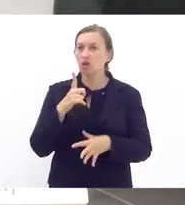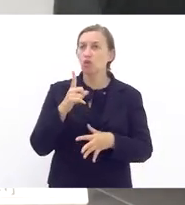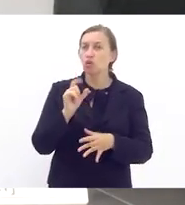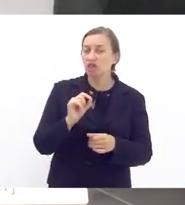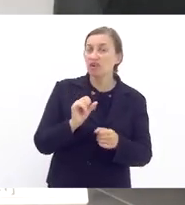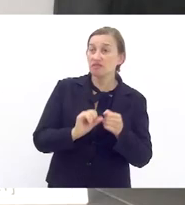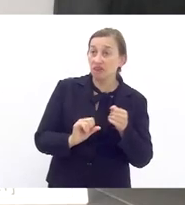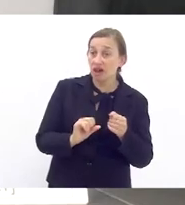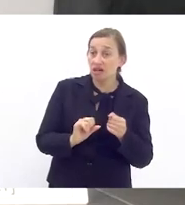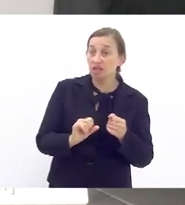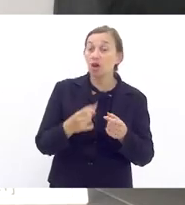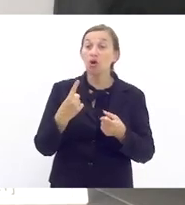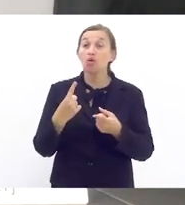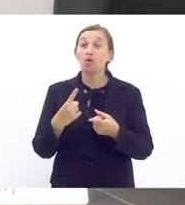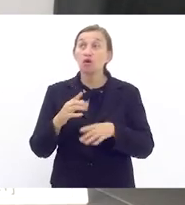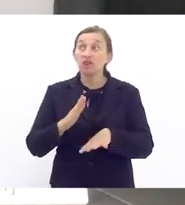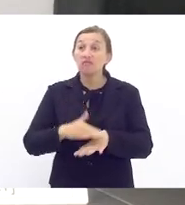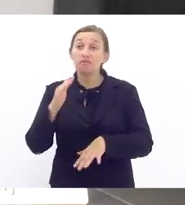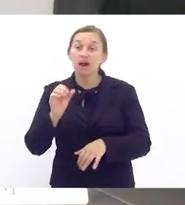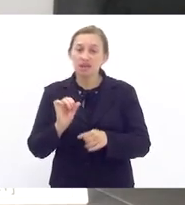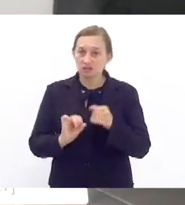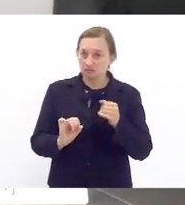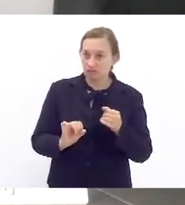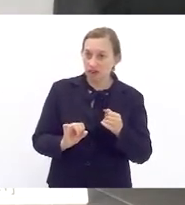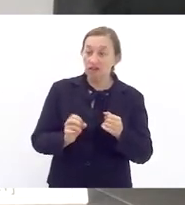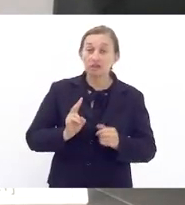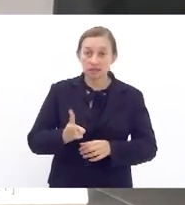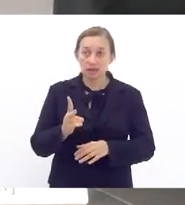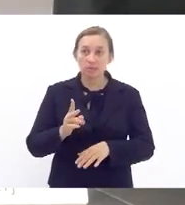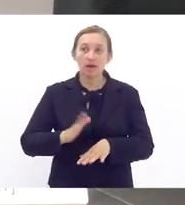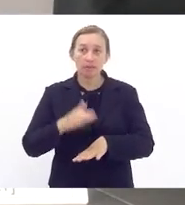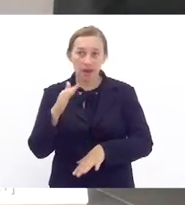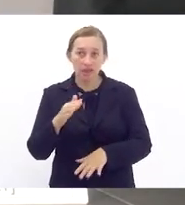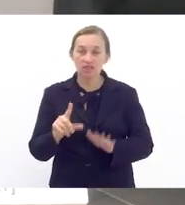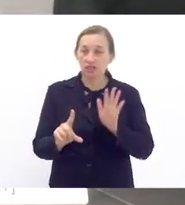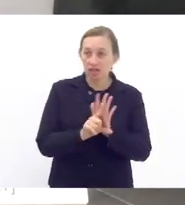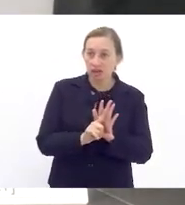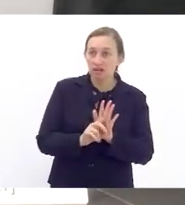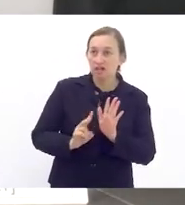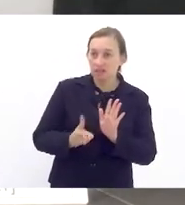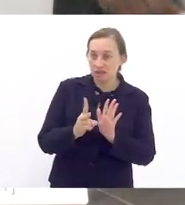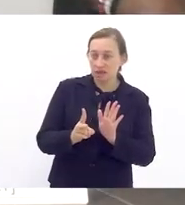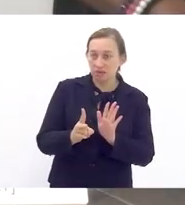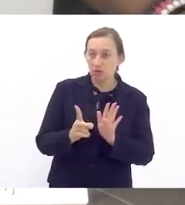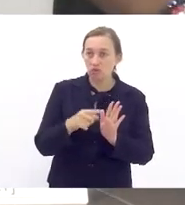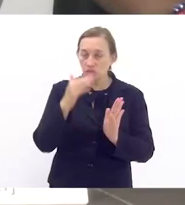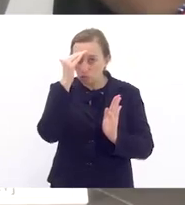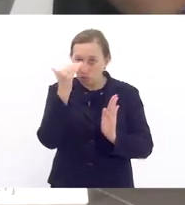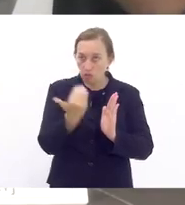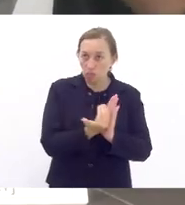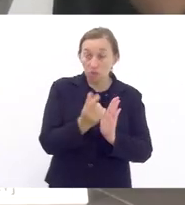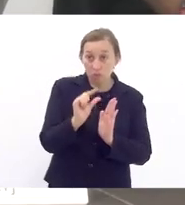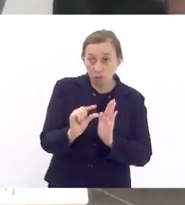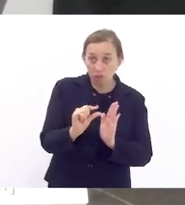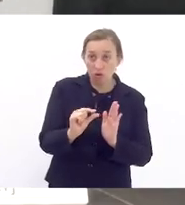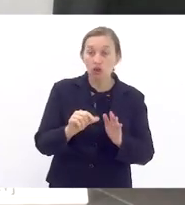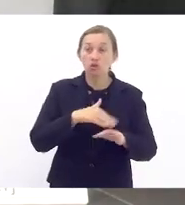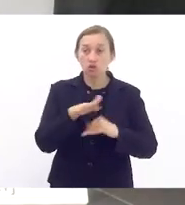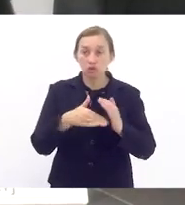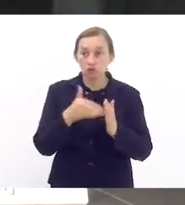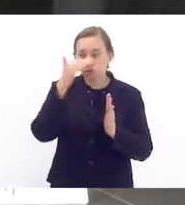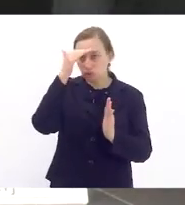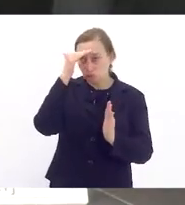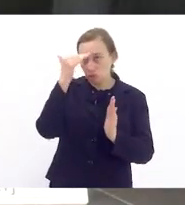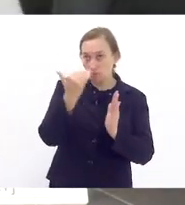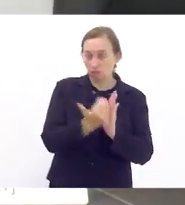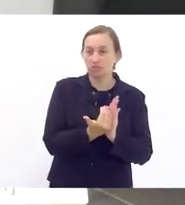fazem, a mais, né, que tem que fazer sempre a mais da legislação. A legislação é sempre o mínimo que a gente cumpre, né, todo mundo tem a obrigação de cumprir a lei. Cumprir a